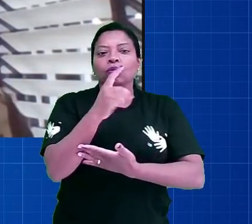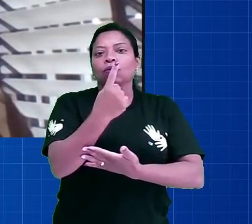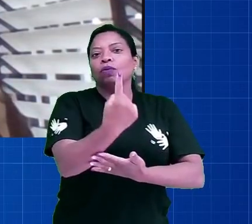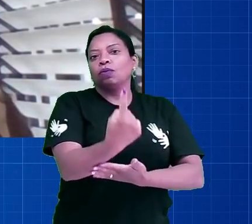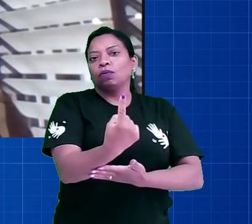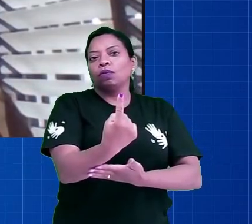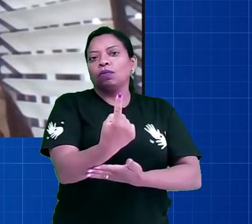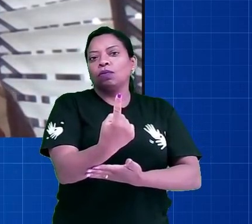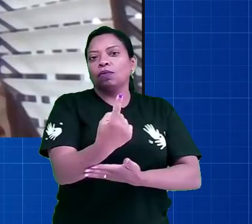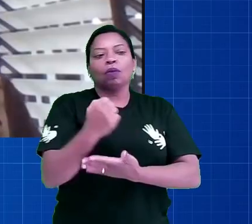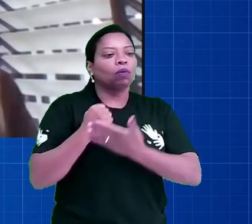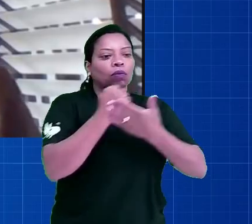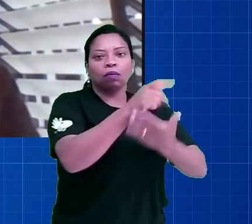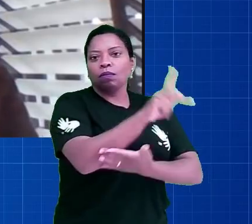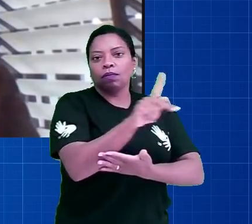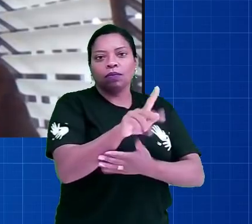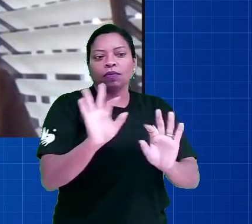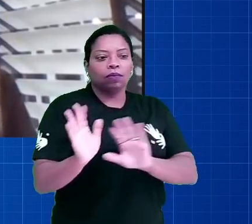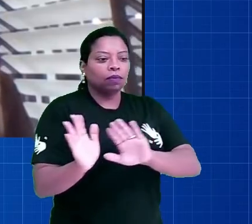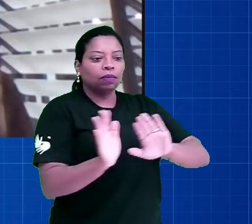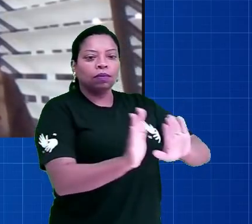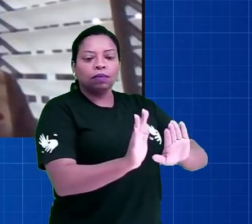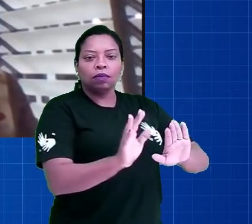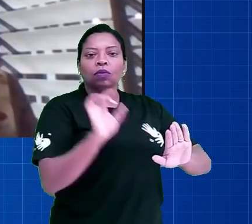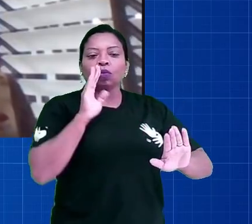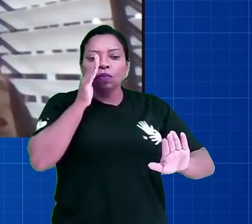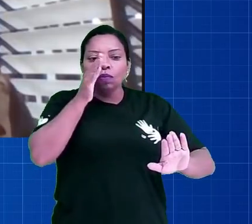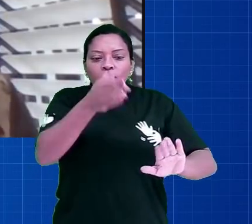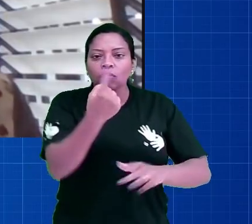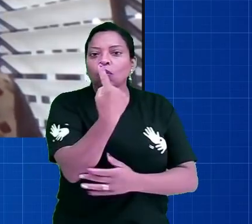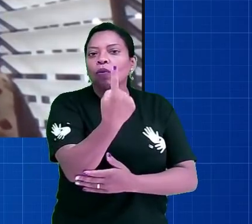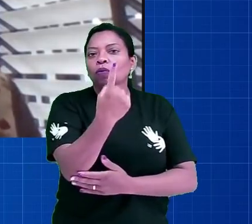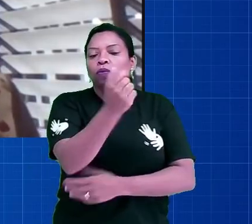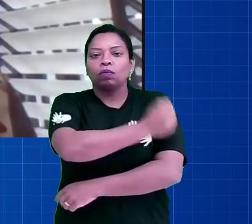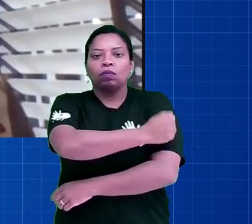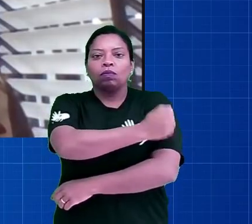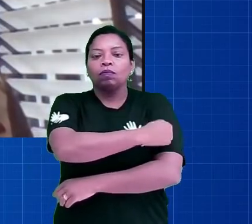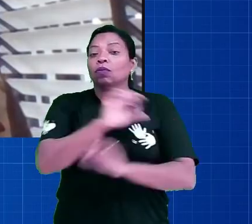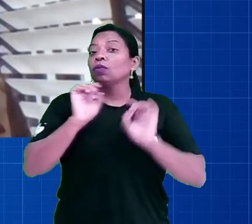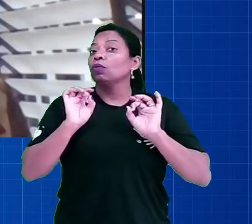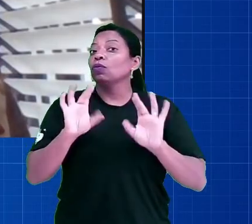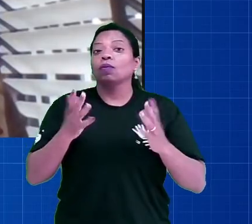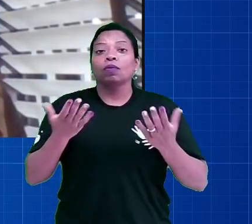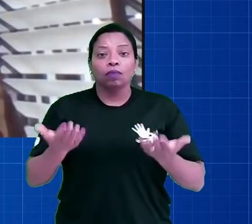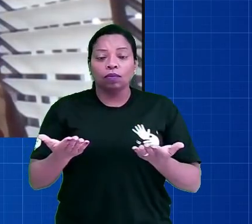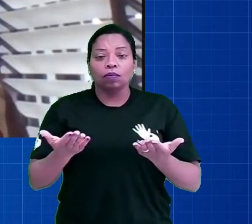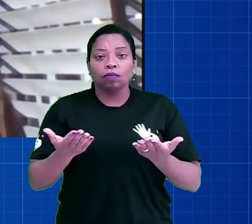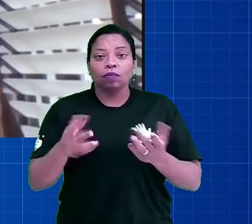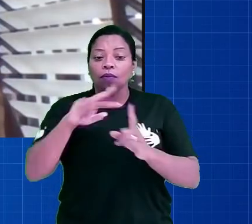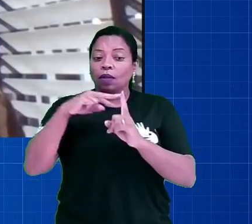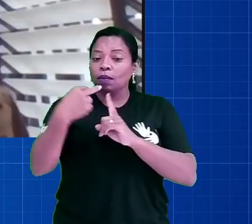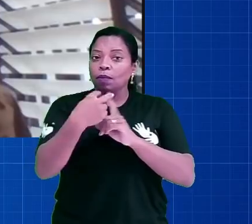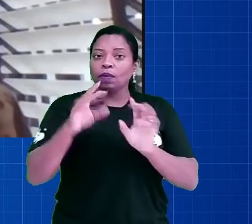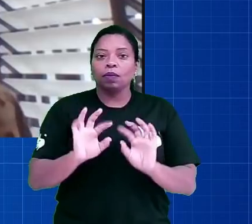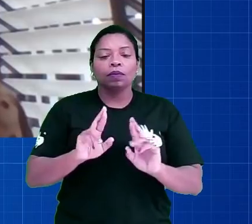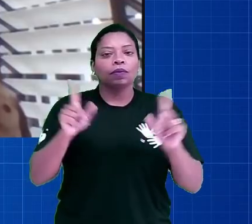não ao professor, mas diretamente ao estudante. Daí a gente pode linkar isso a uma outra perspectiva, como